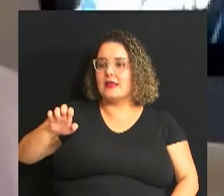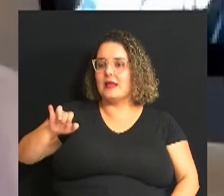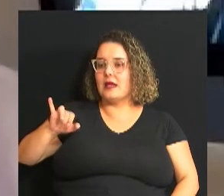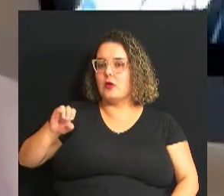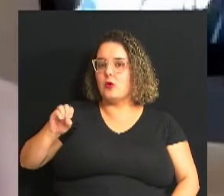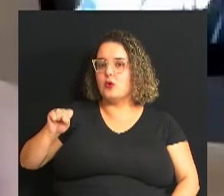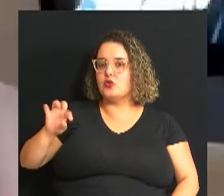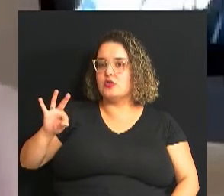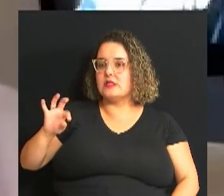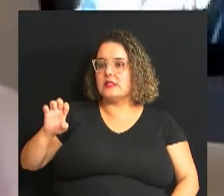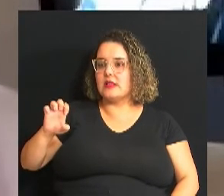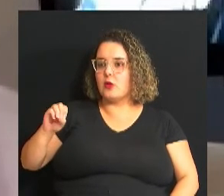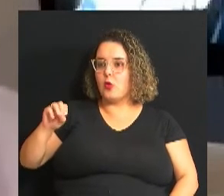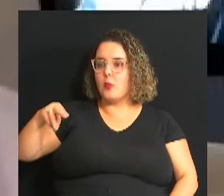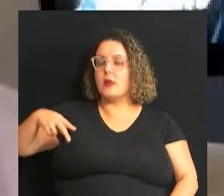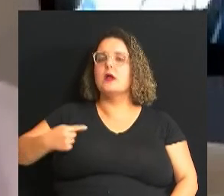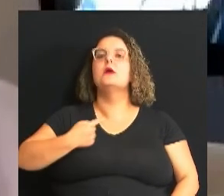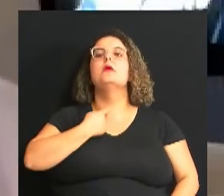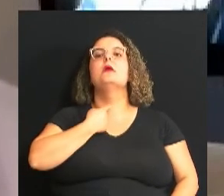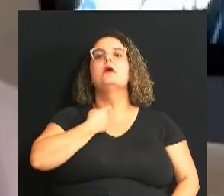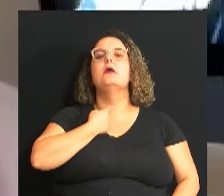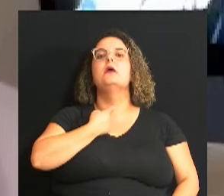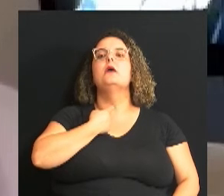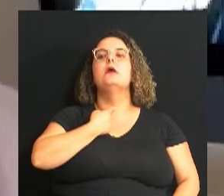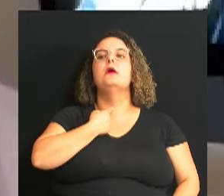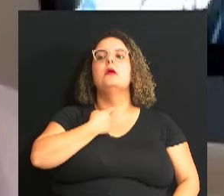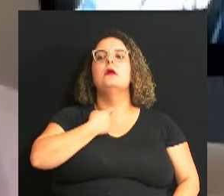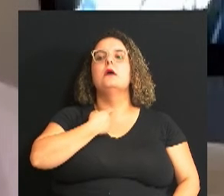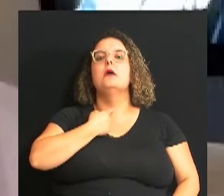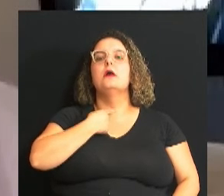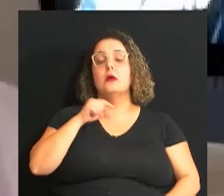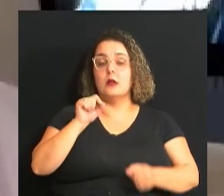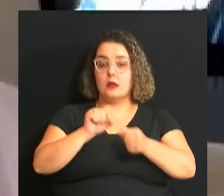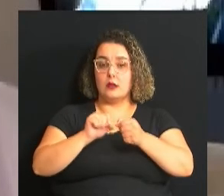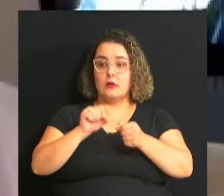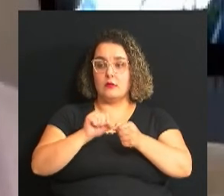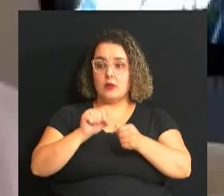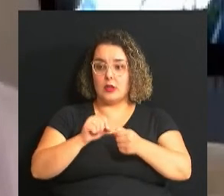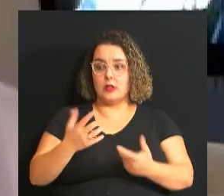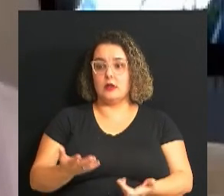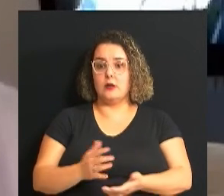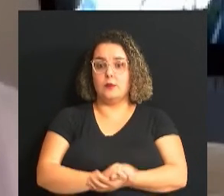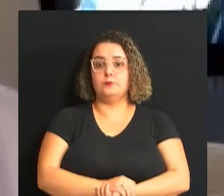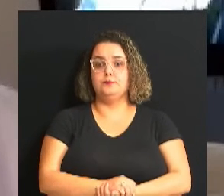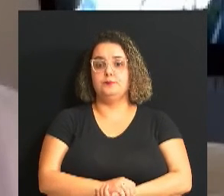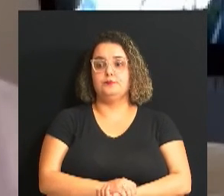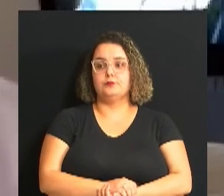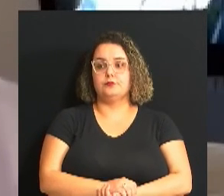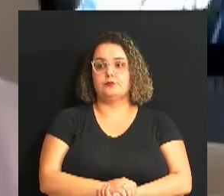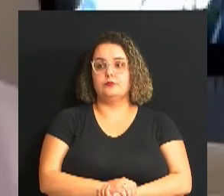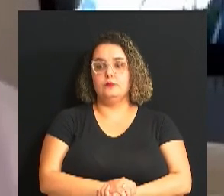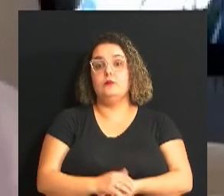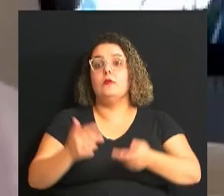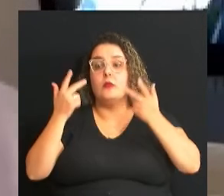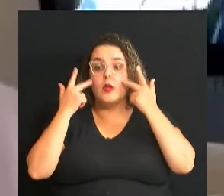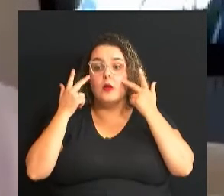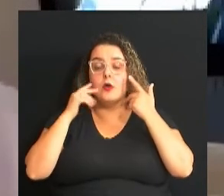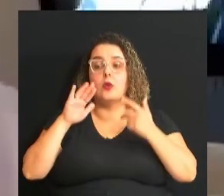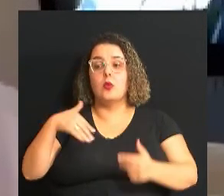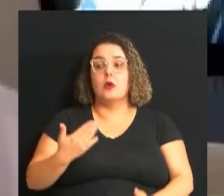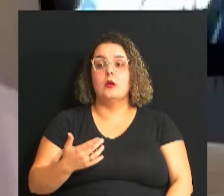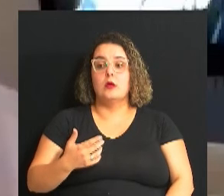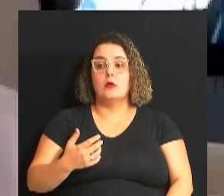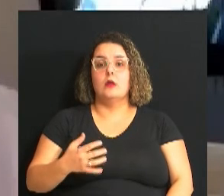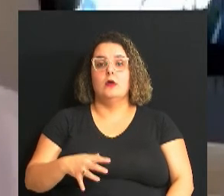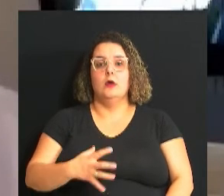traqueia. Então, uma traqueostomia, ela geralmente é feita. A situação mais comum é quando a pessoa fica